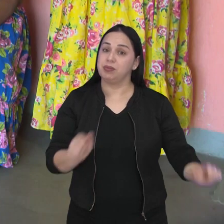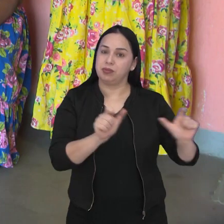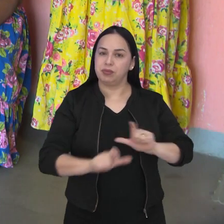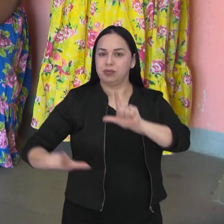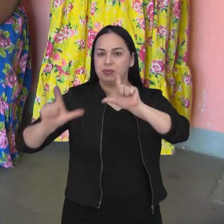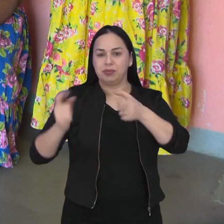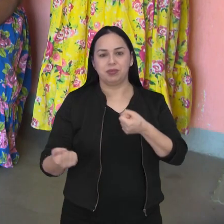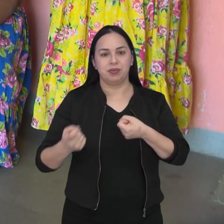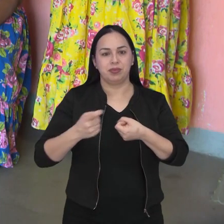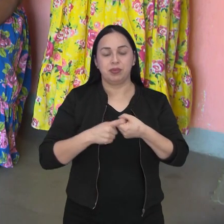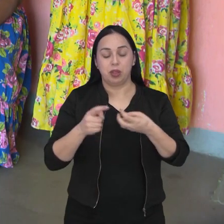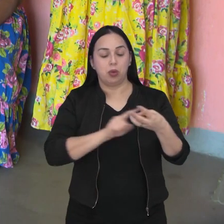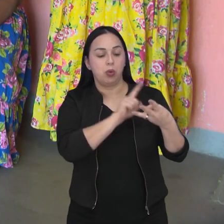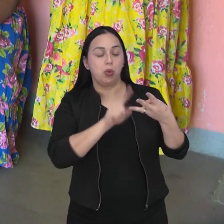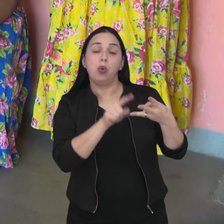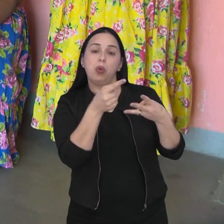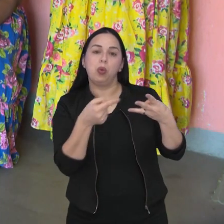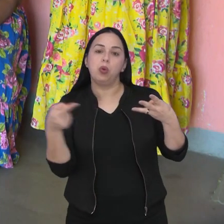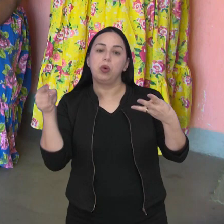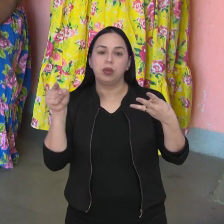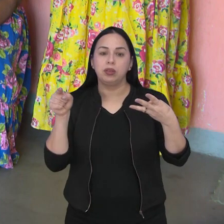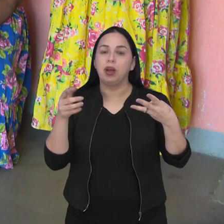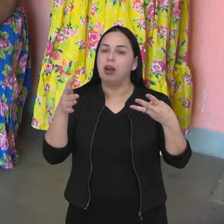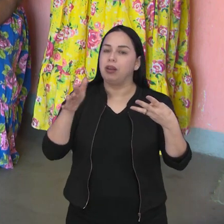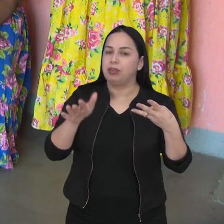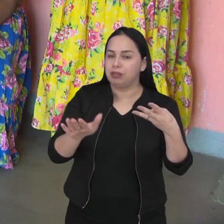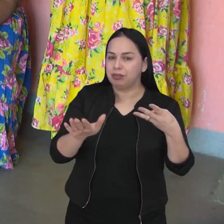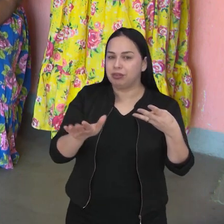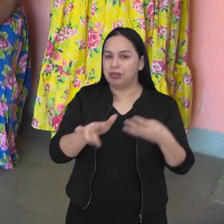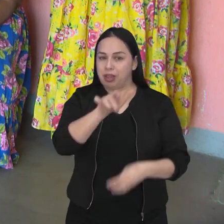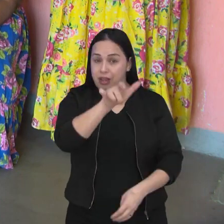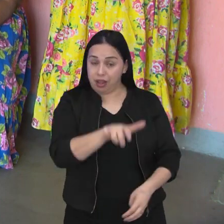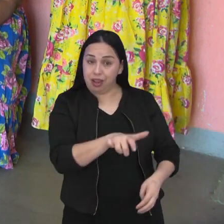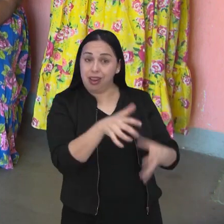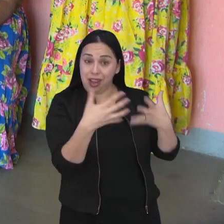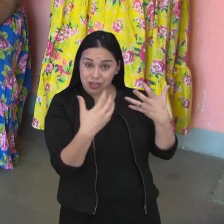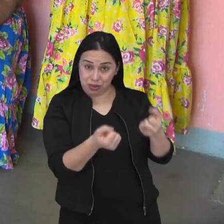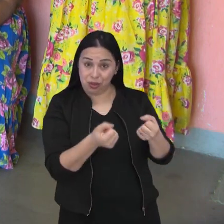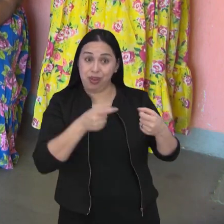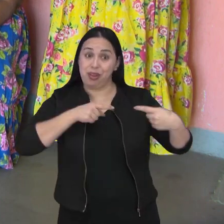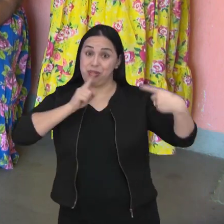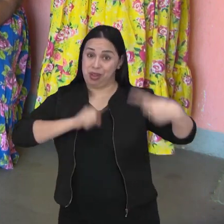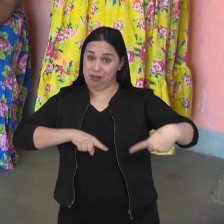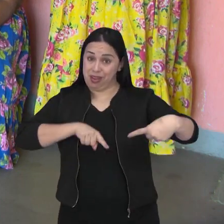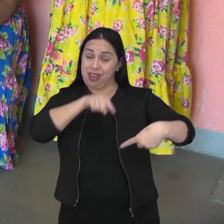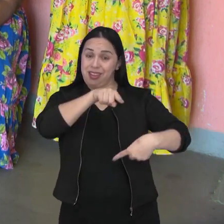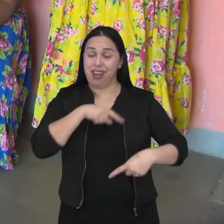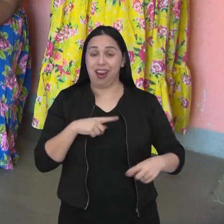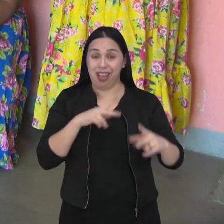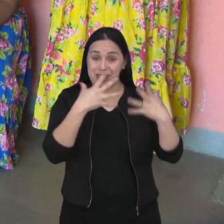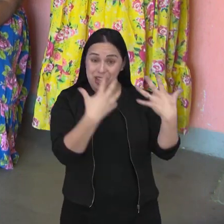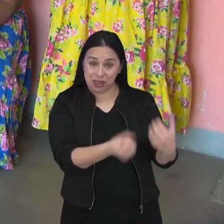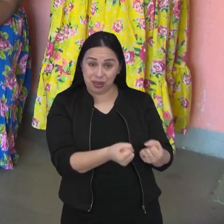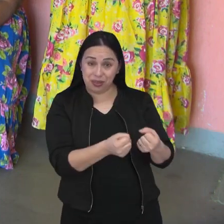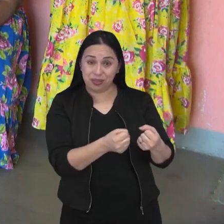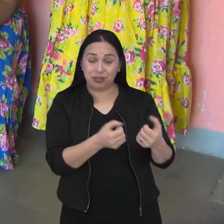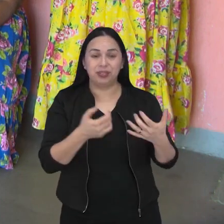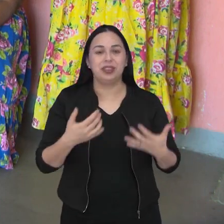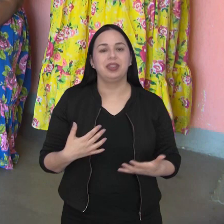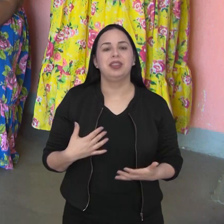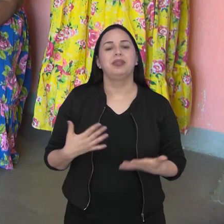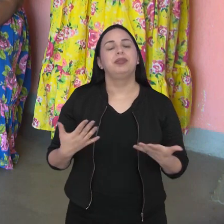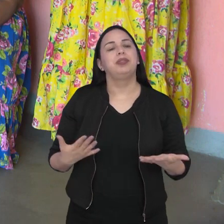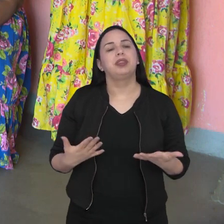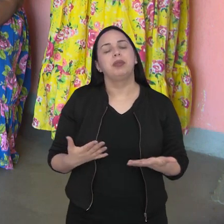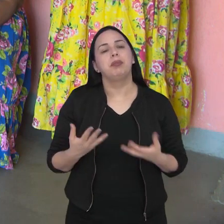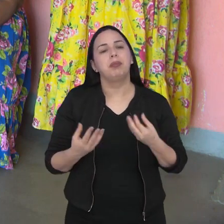Volta com entrevistas, último bloco do nosso programa. E ó, o Laudeni aceitou meu desafio e tá aqui, vai fazer paçoca pra gente, né? Com